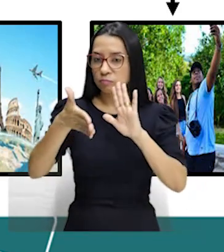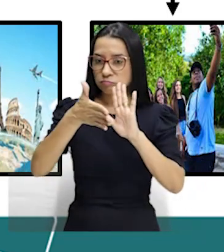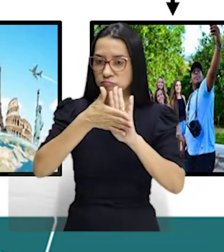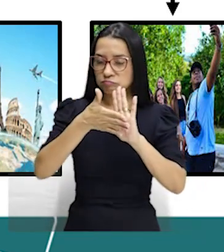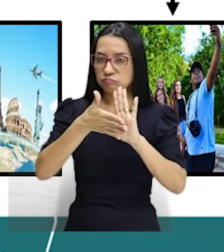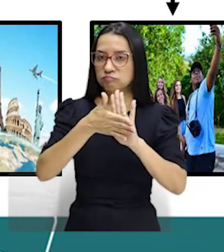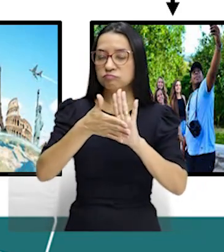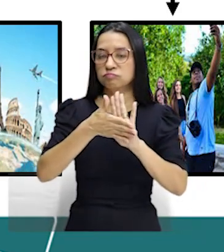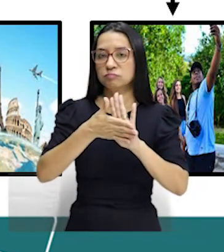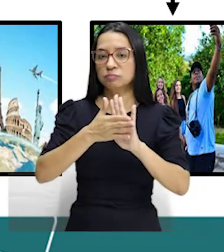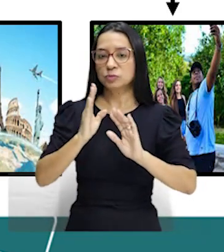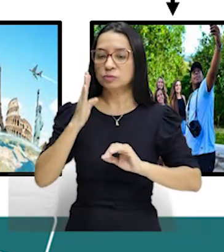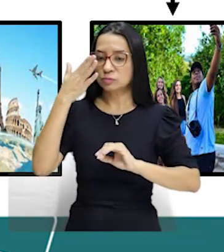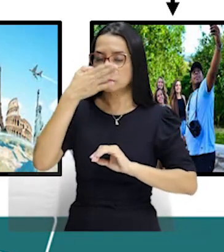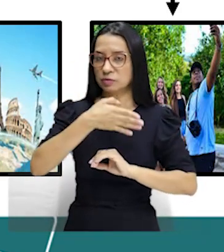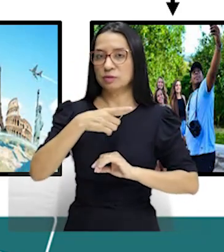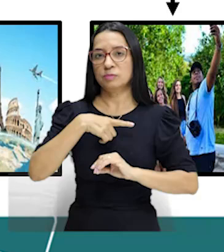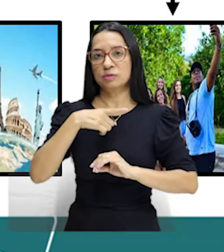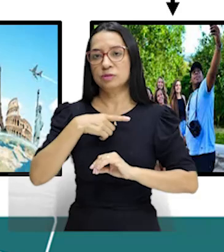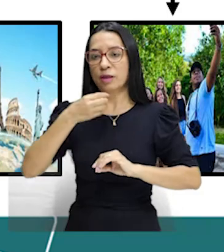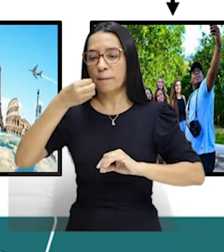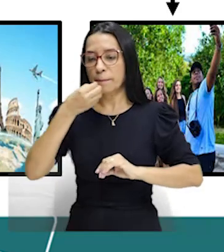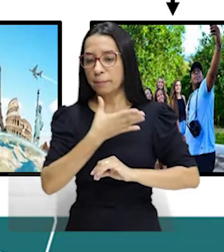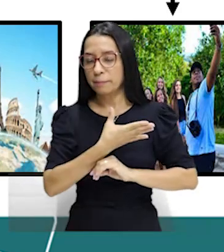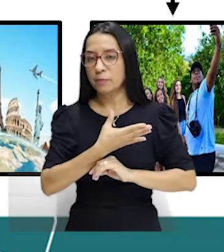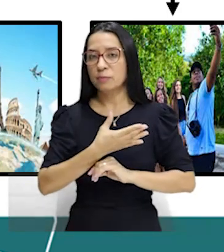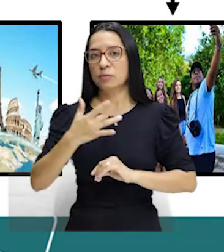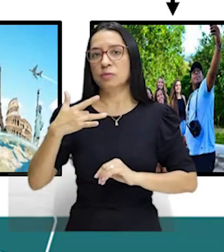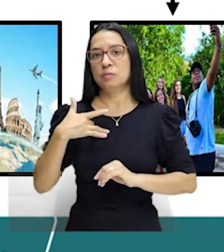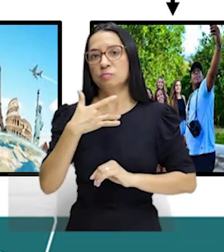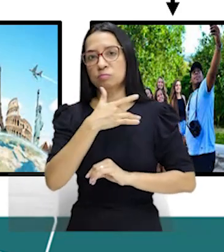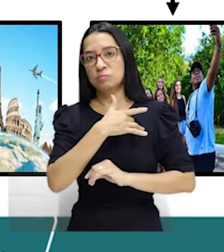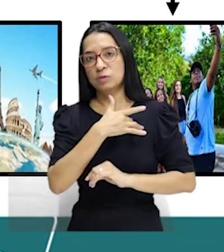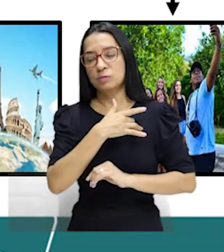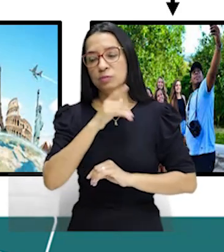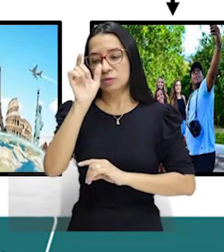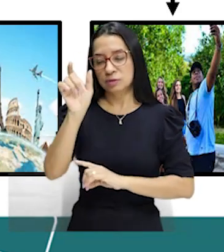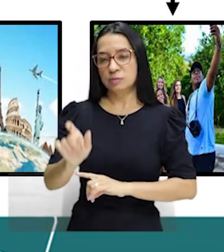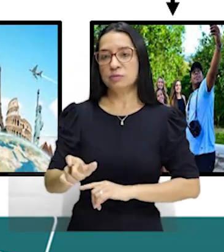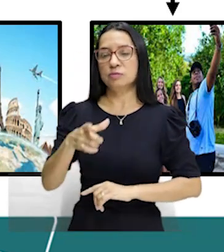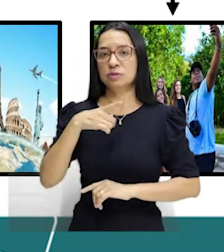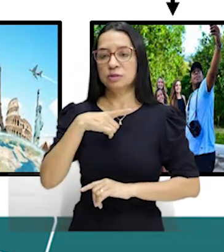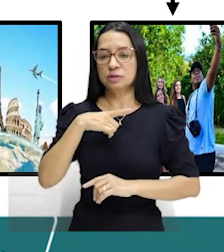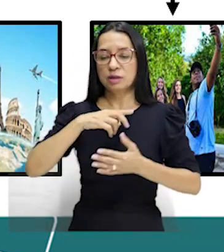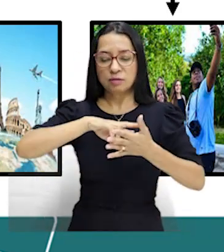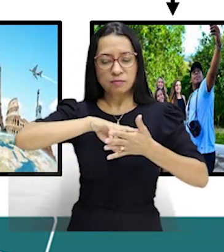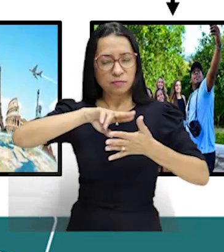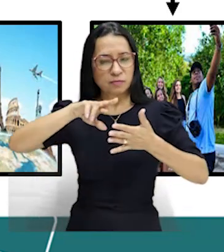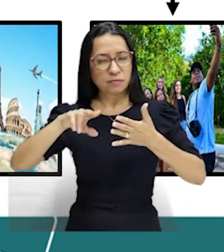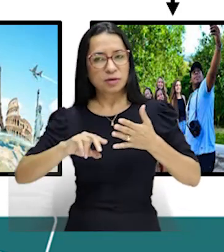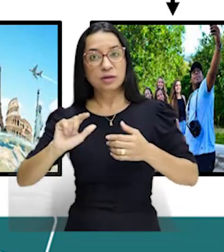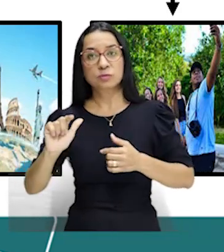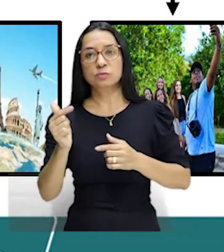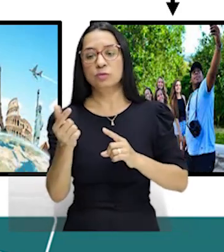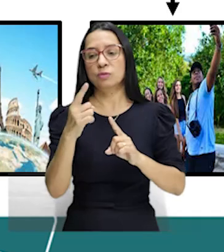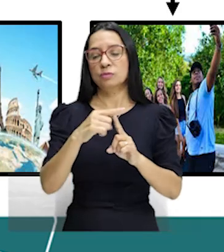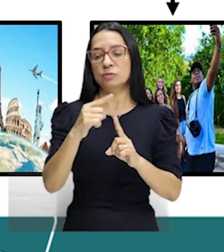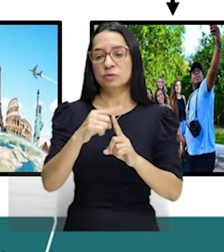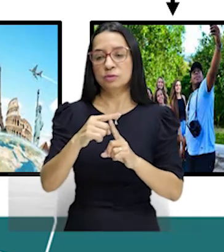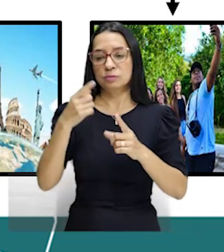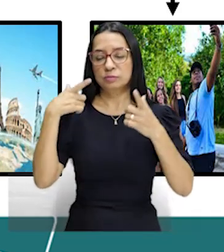comprovadamente vai trazer uma série de benefícios à saúde do indivíduo, existem vários outros tipos de